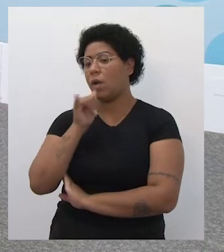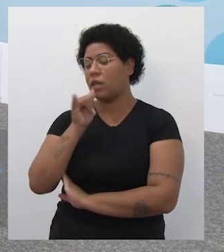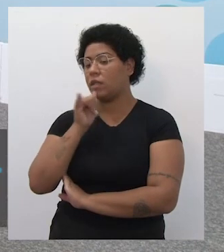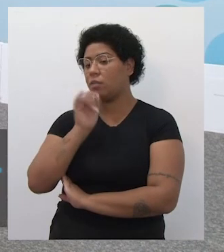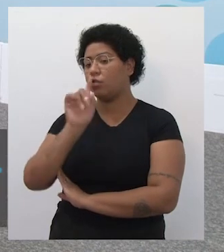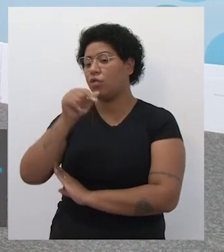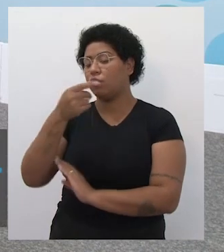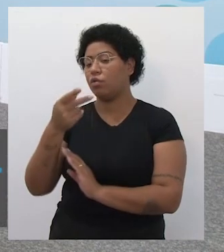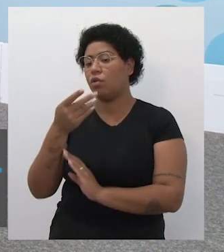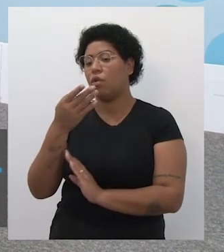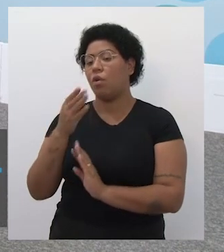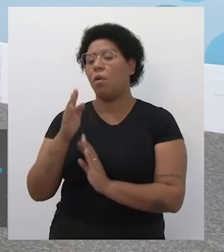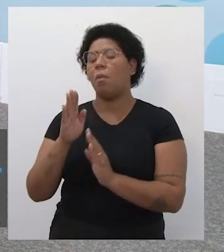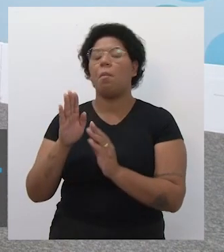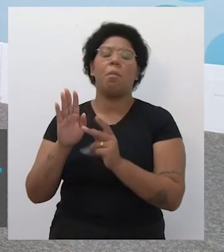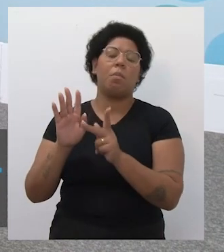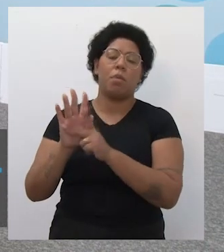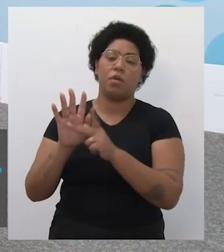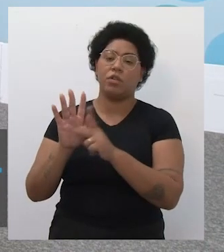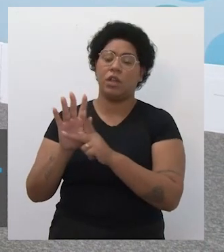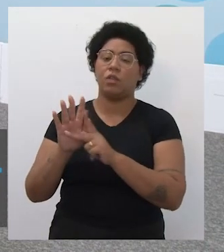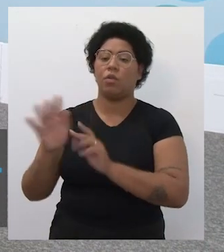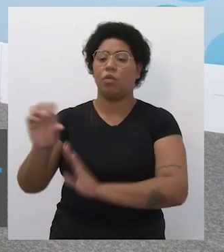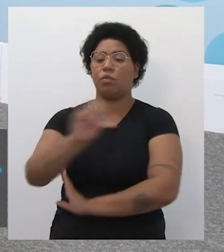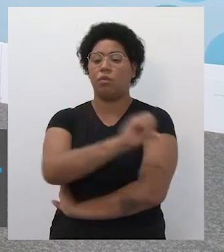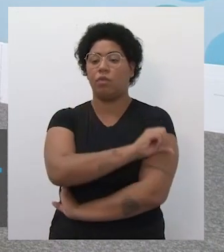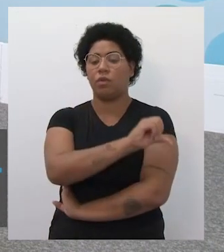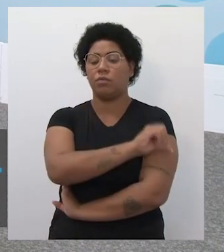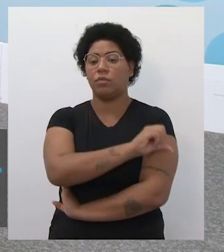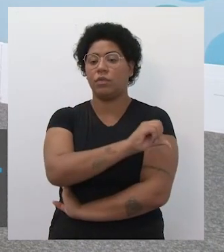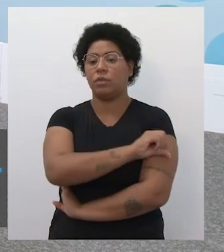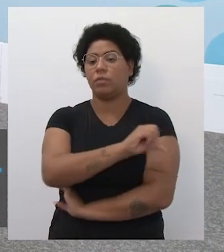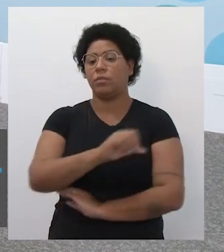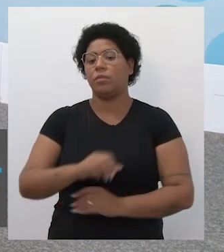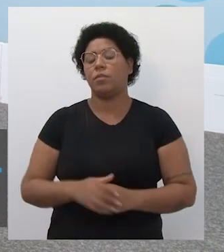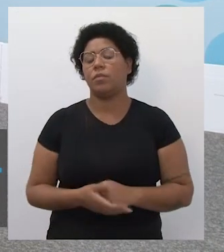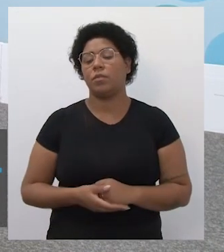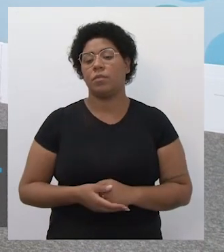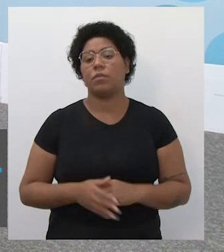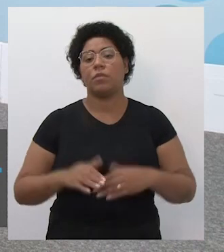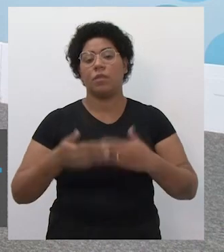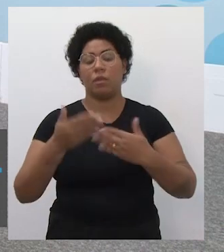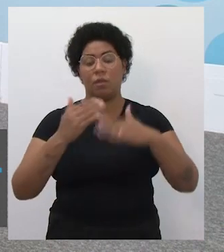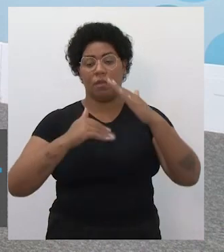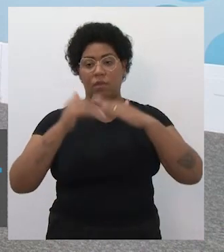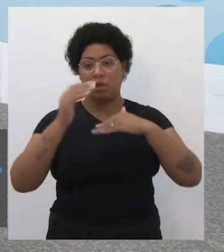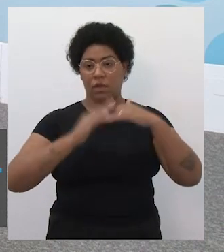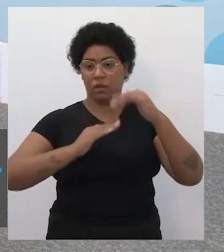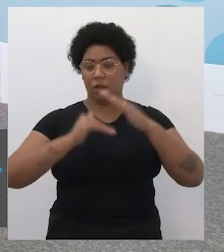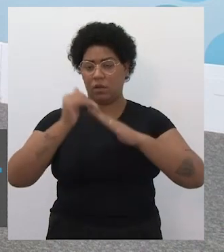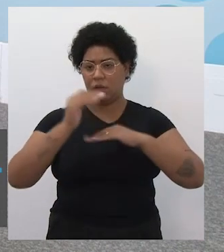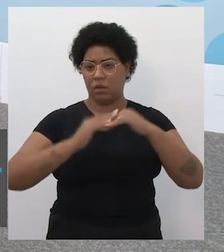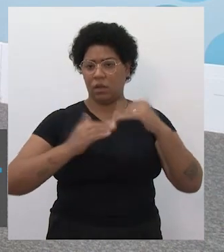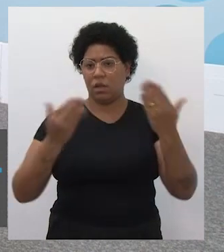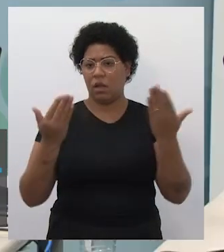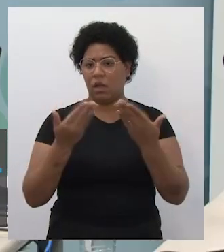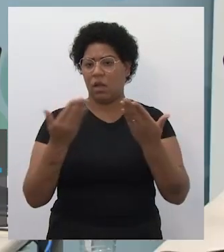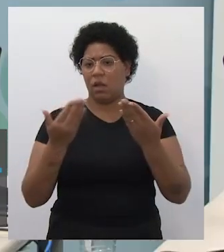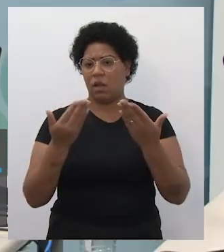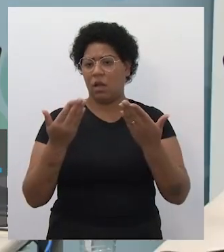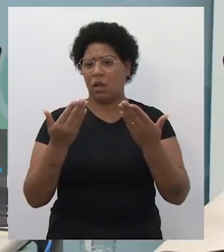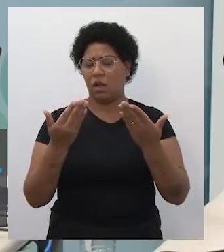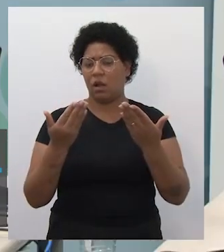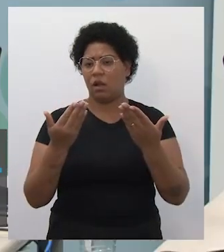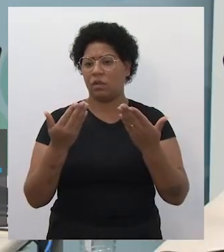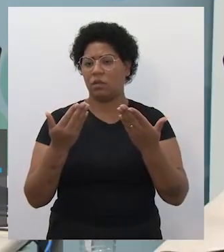projeto envolvendo o 9º ano do ensino fundamental. Muito bem, vamos falar então das habilidades articuladoras, agora as habilidades dos